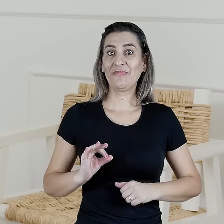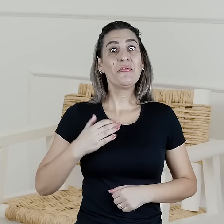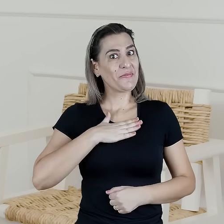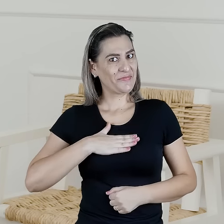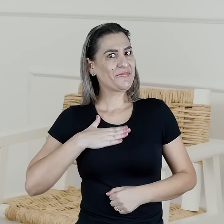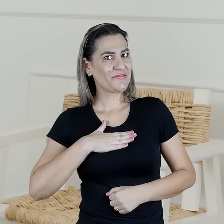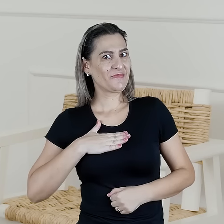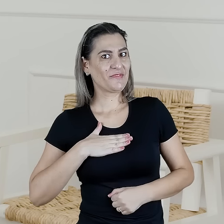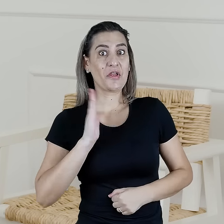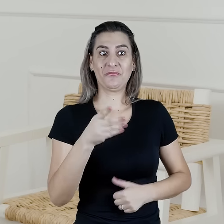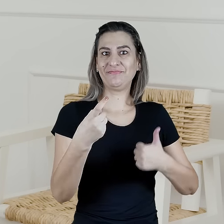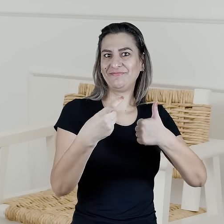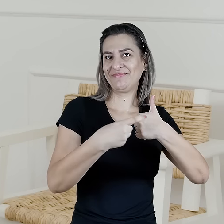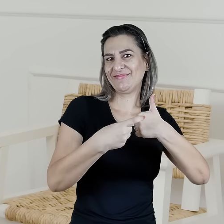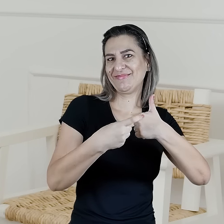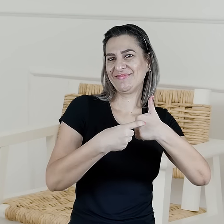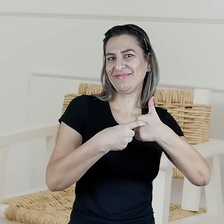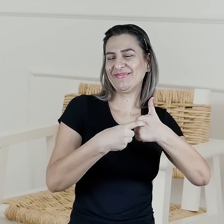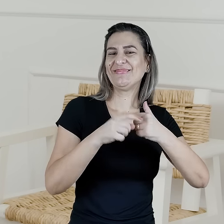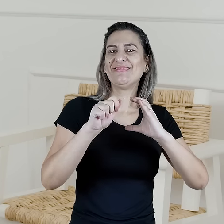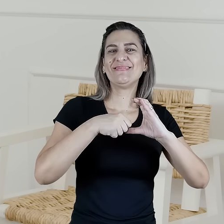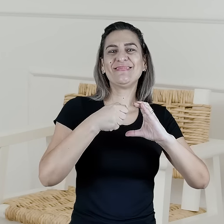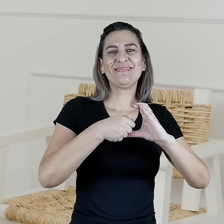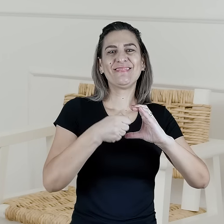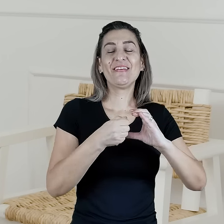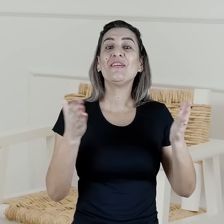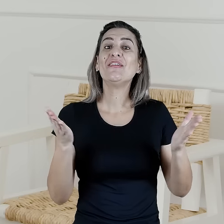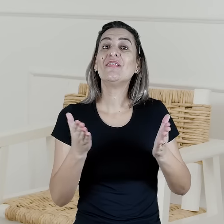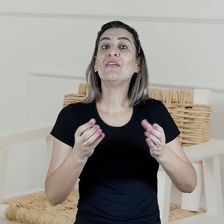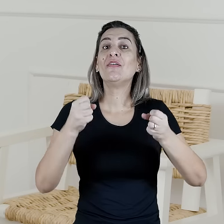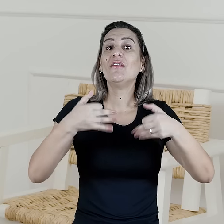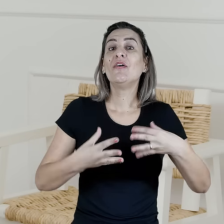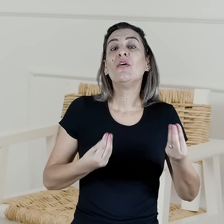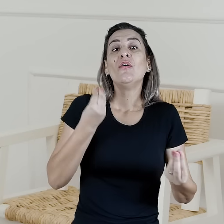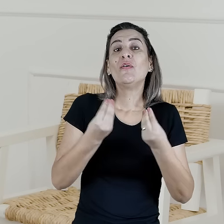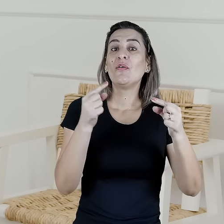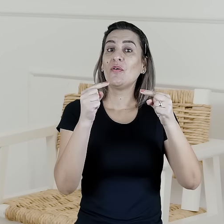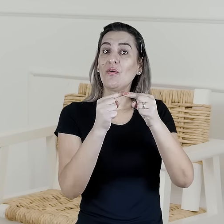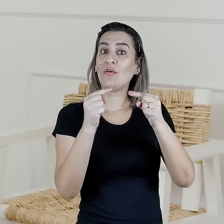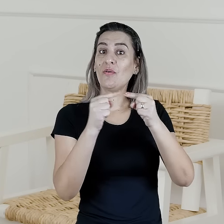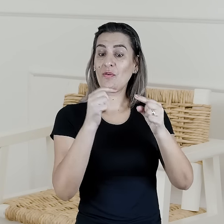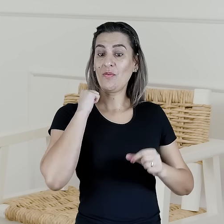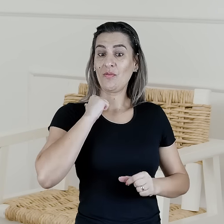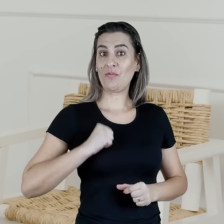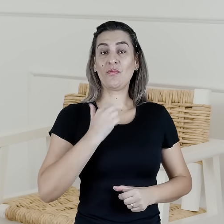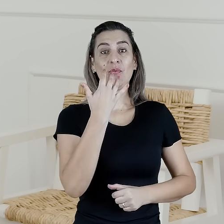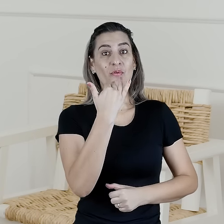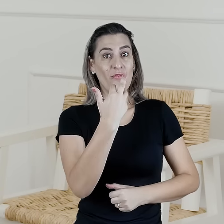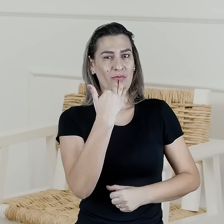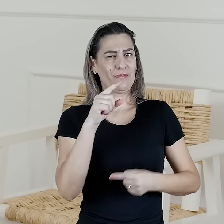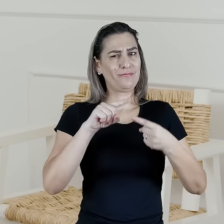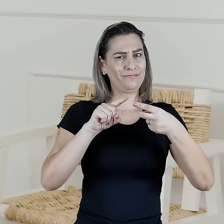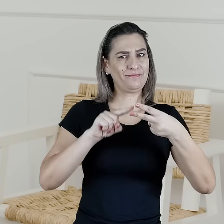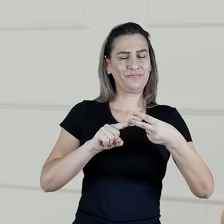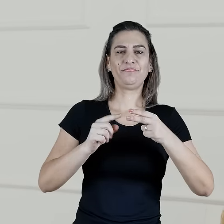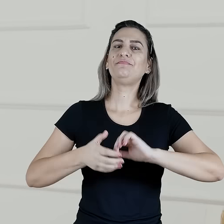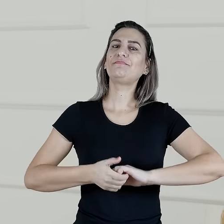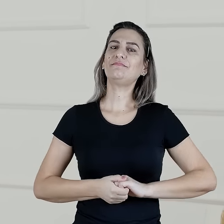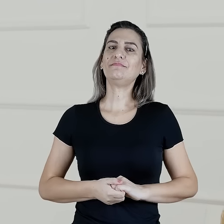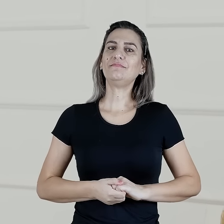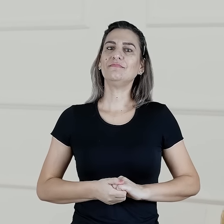Estão curtindo as dicas? Então já deixa um like no vídeo que agora eu vou falar das duas outras maneiras de combinar as bolsas coloridas.